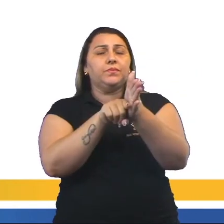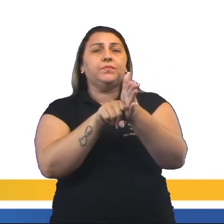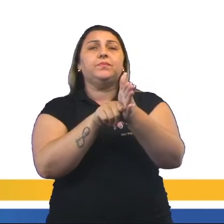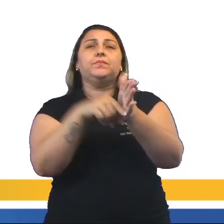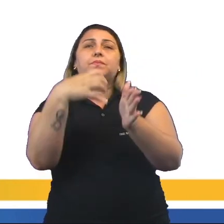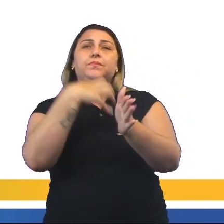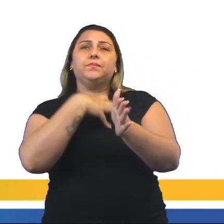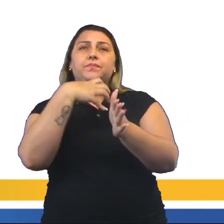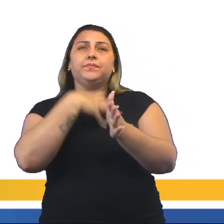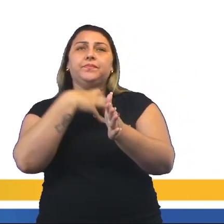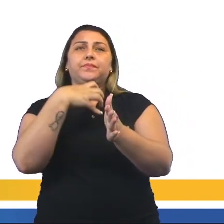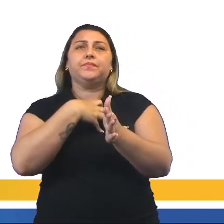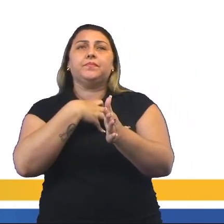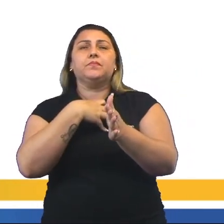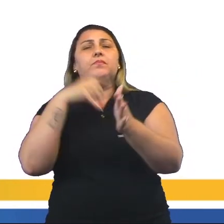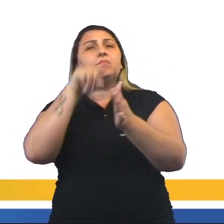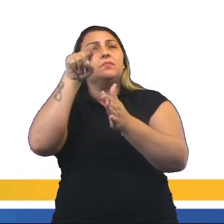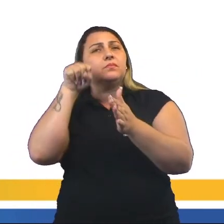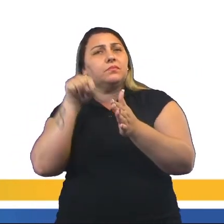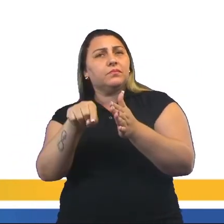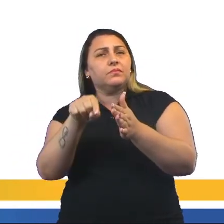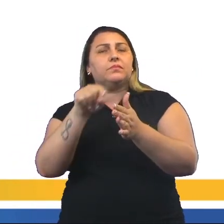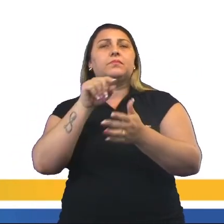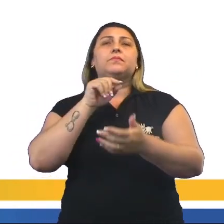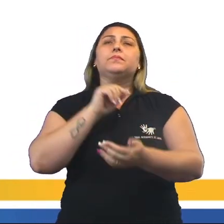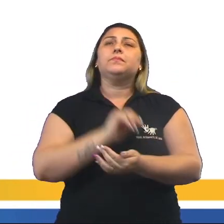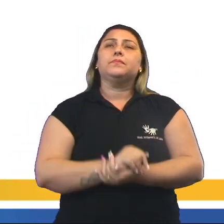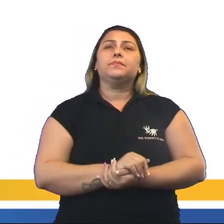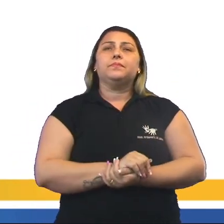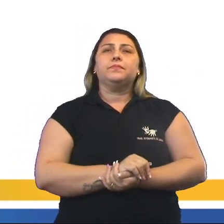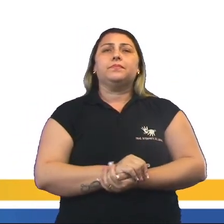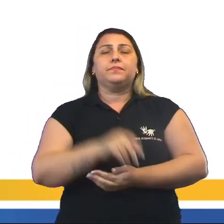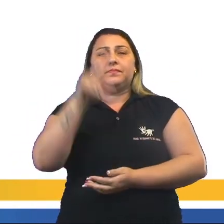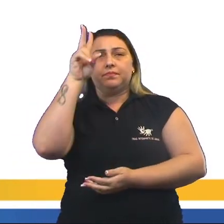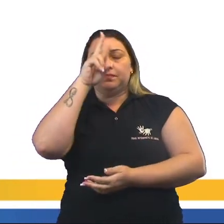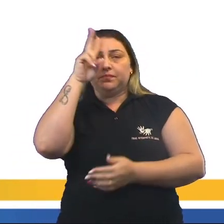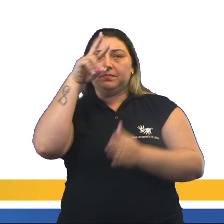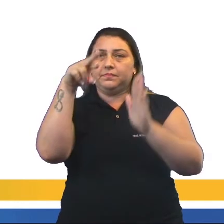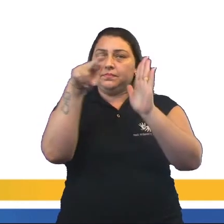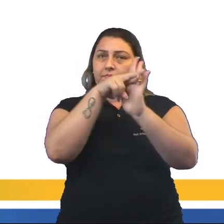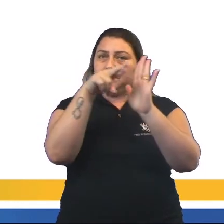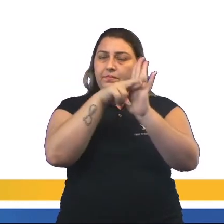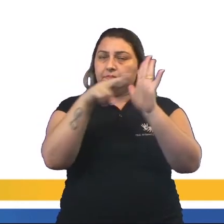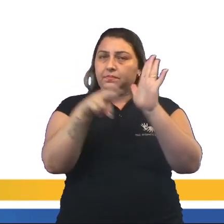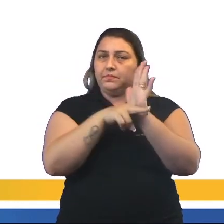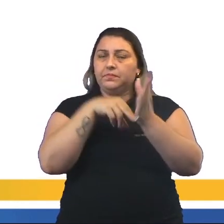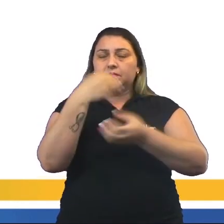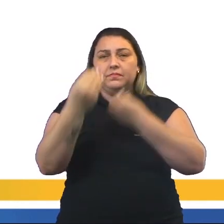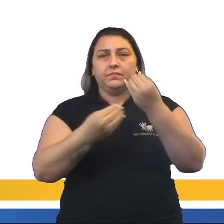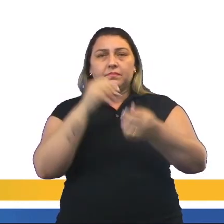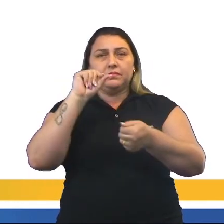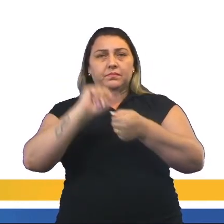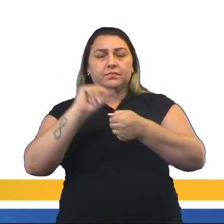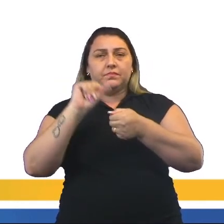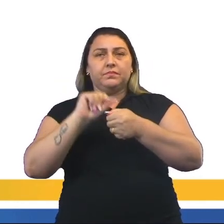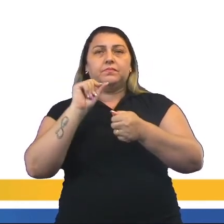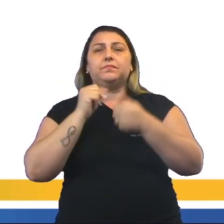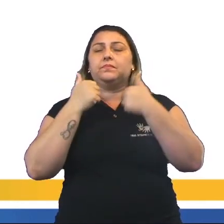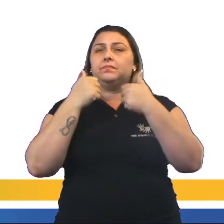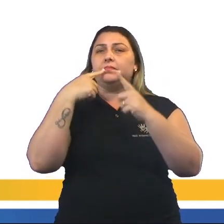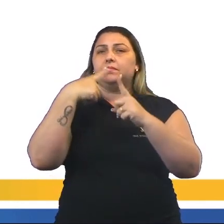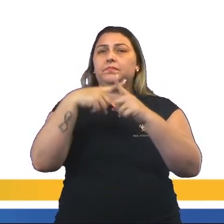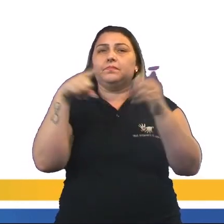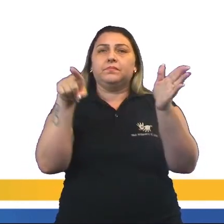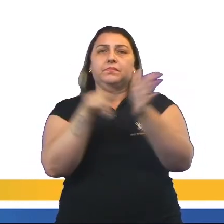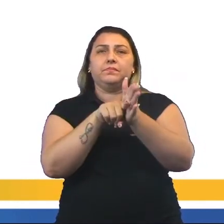na forma negativa e na forma interrogativa. Lembra lá das regrinhas? Como é que eu faço para passar uma frase positiva